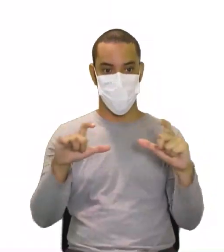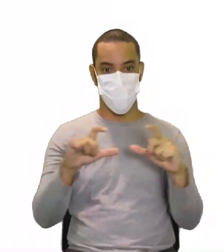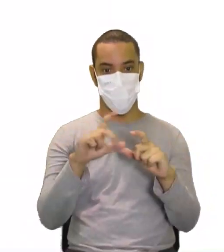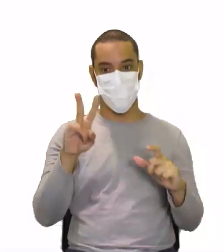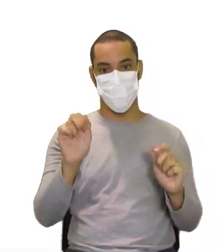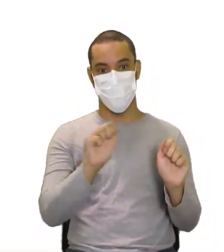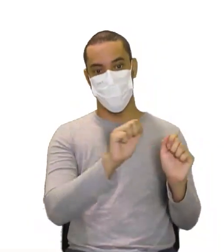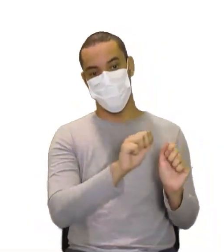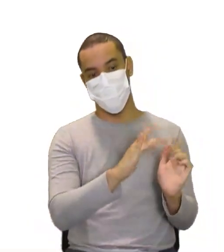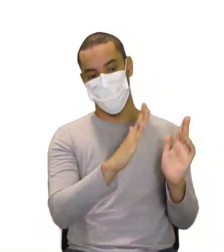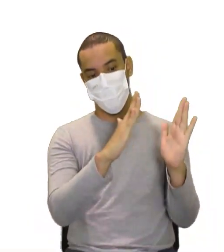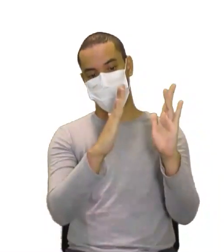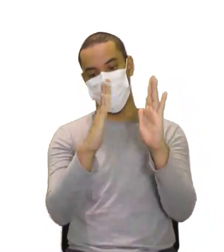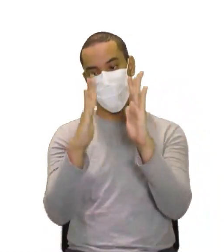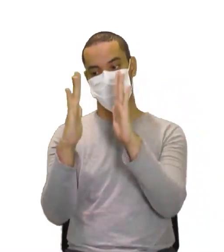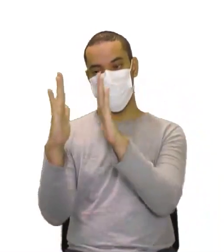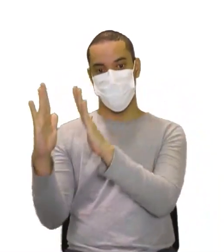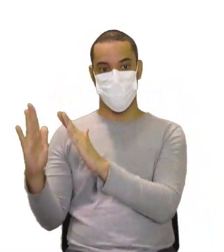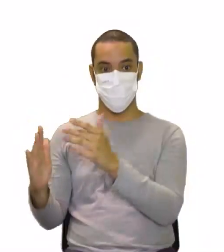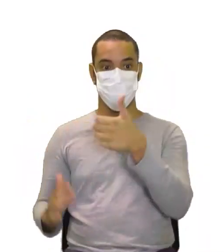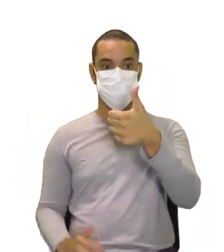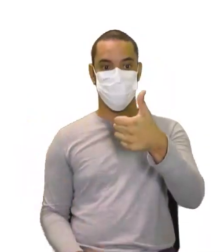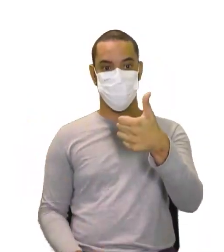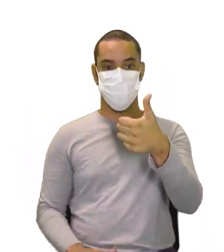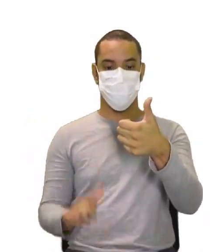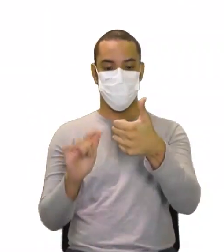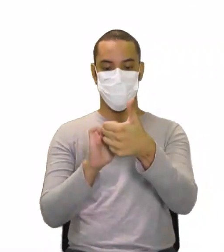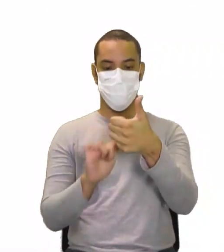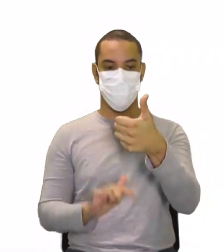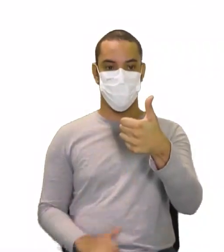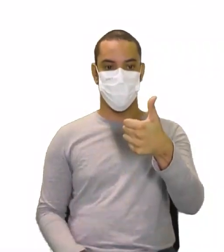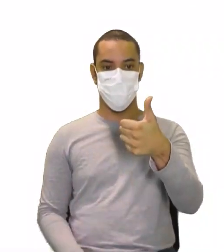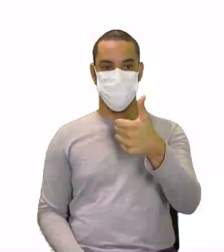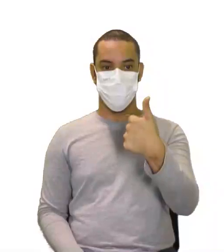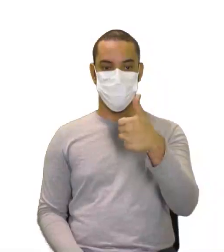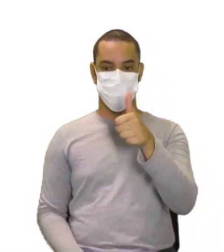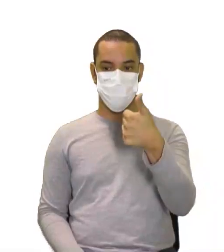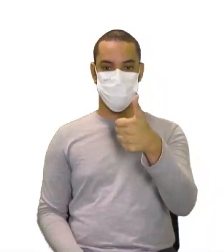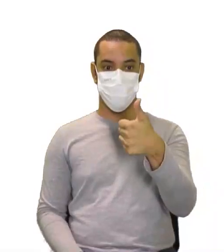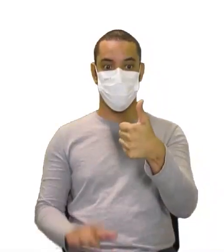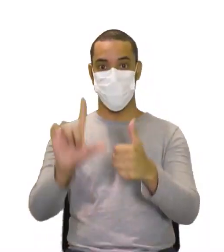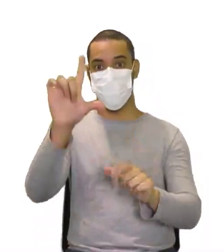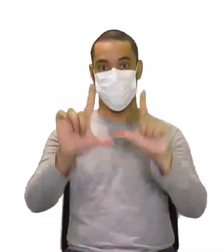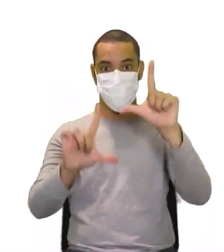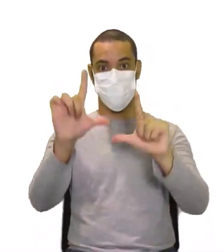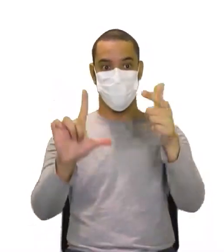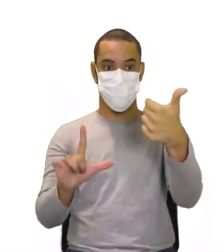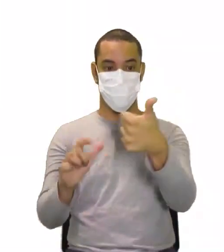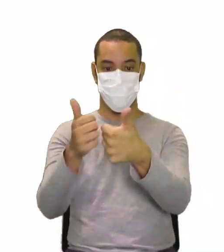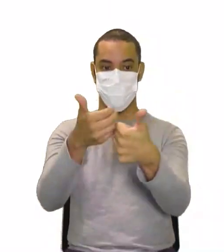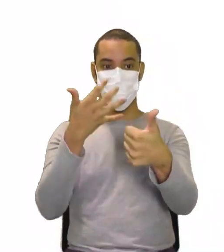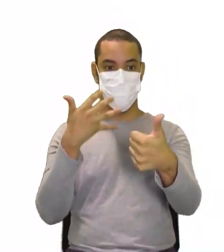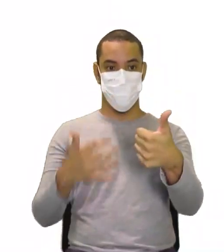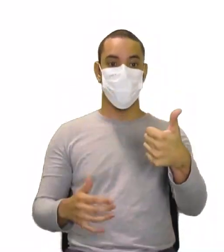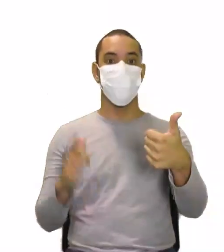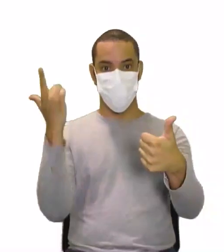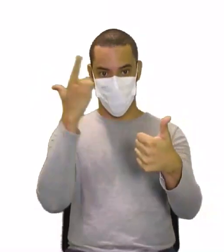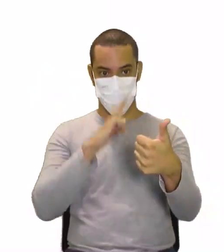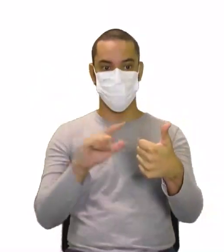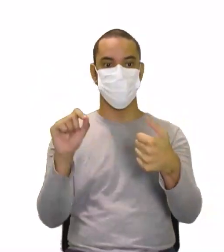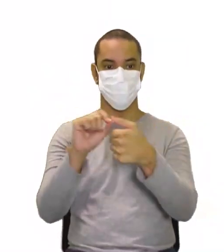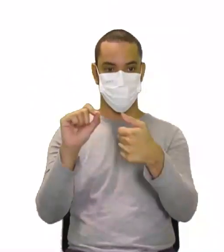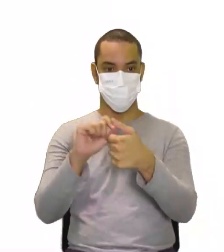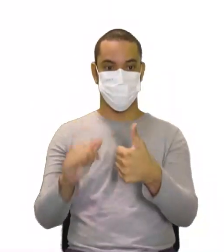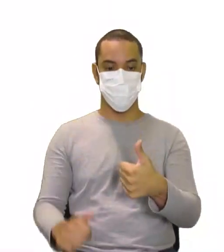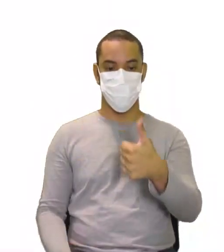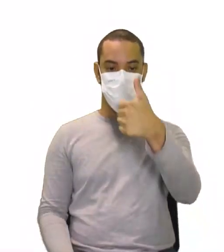no polegar. Você vai ter os outros dedos como se estivesse entrando aí no plano da TV e você empurra para cima.